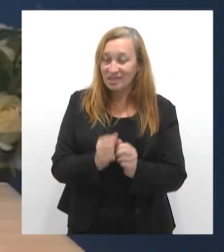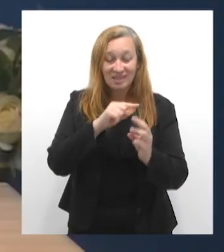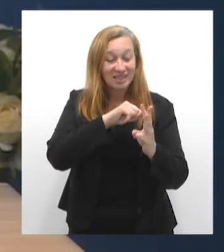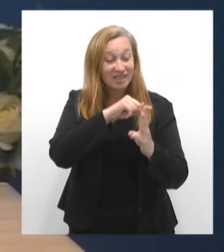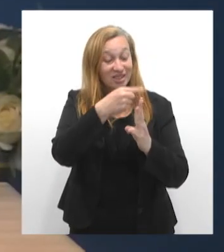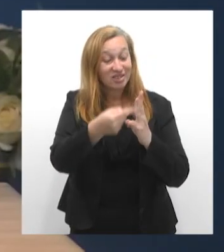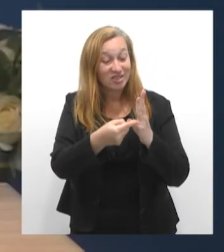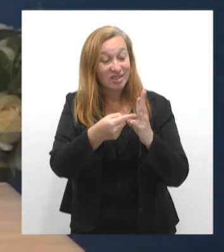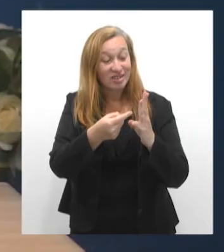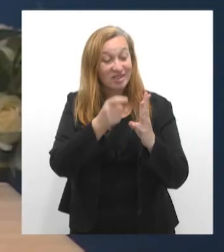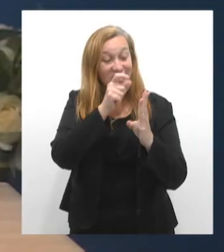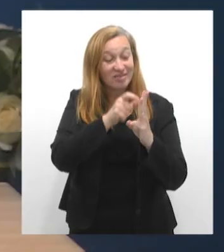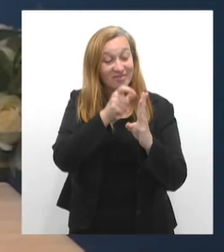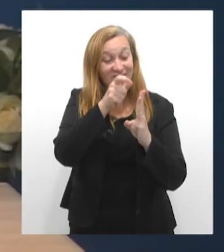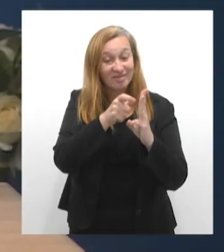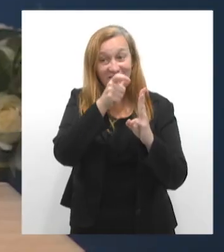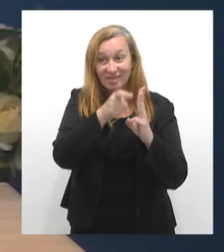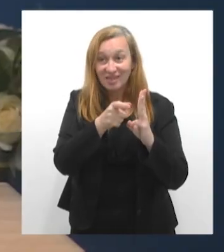essas